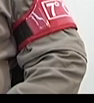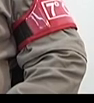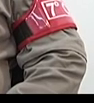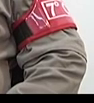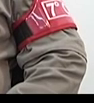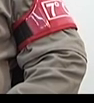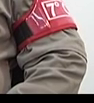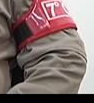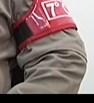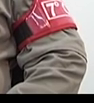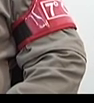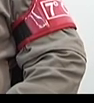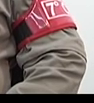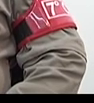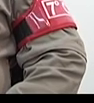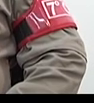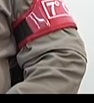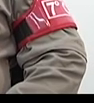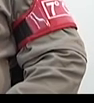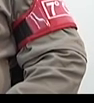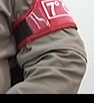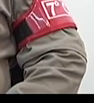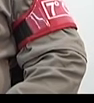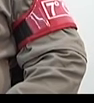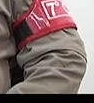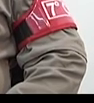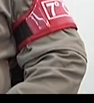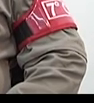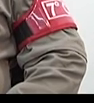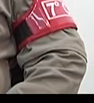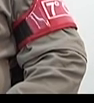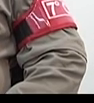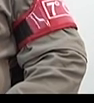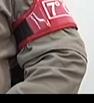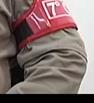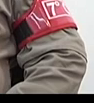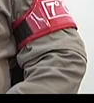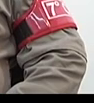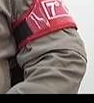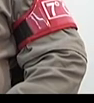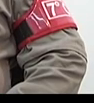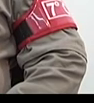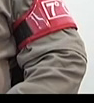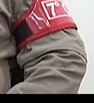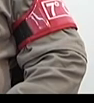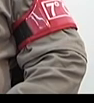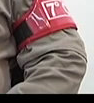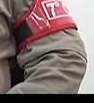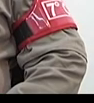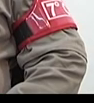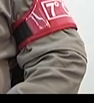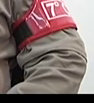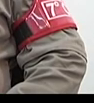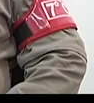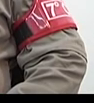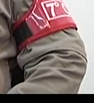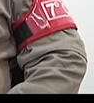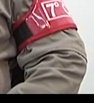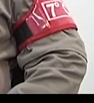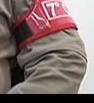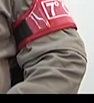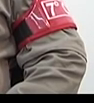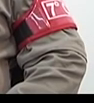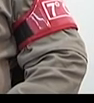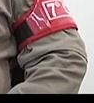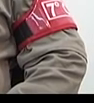causar um problema ainda maior. Procurar estabilizar esta vítima e imediatamente ligar para o telefone 192 do